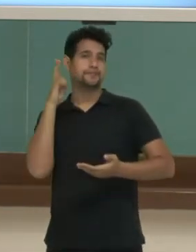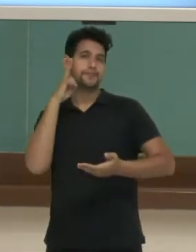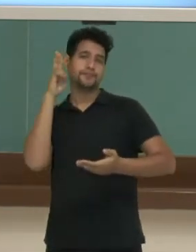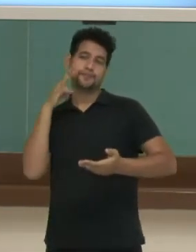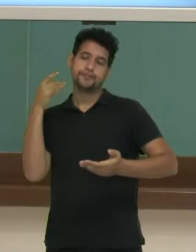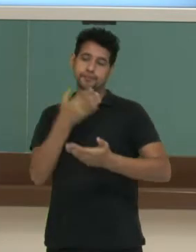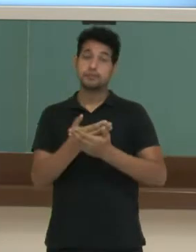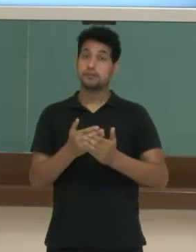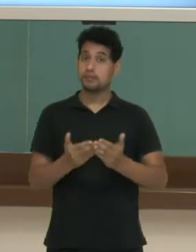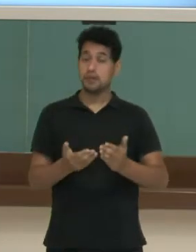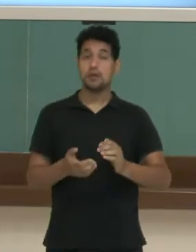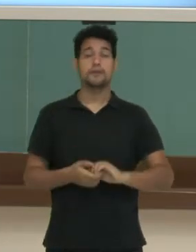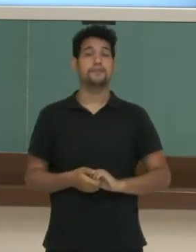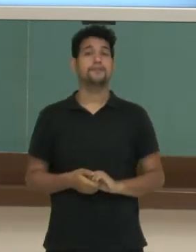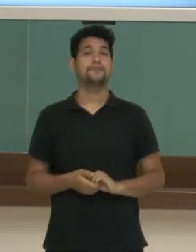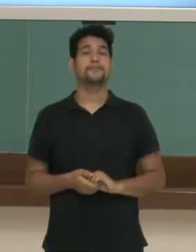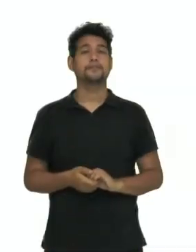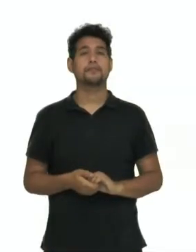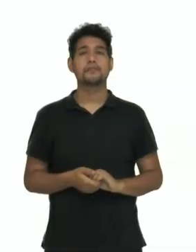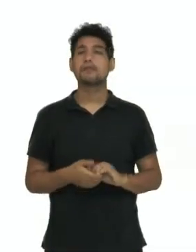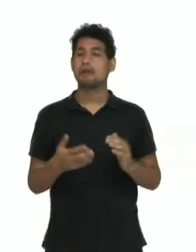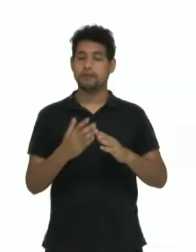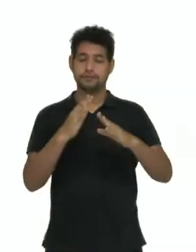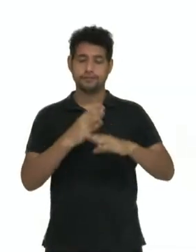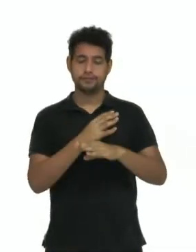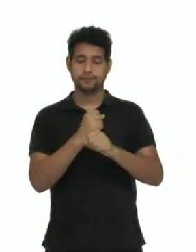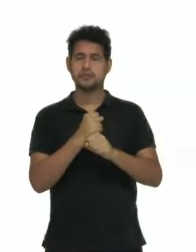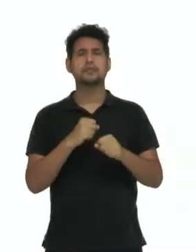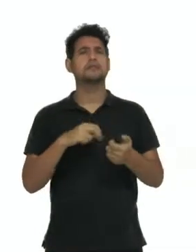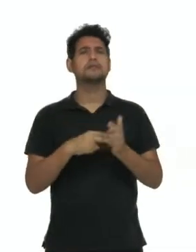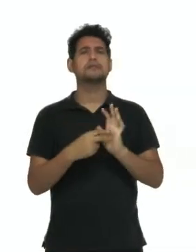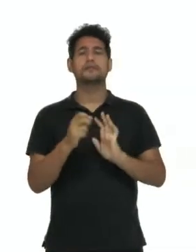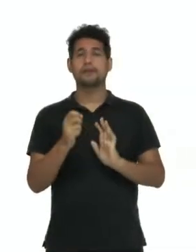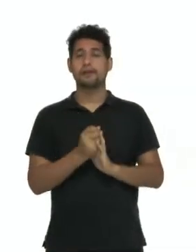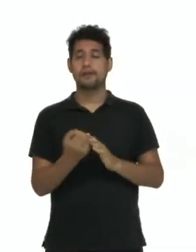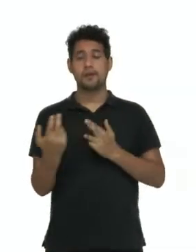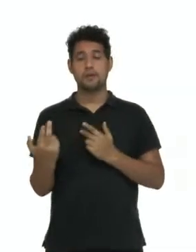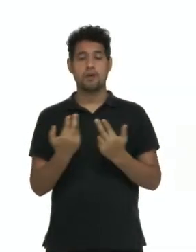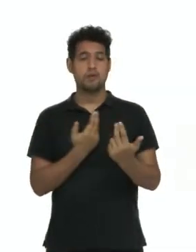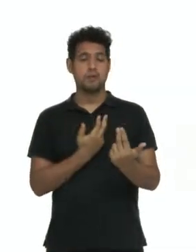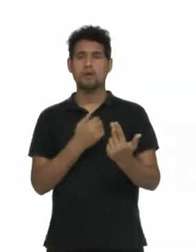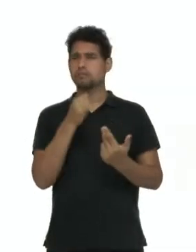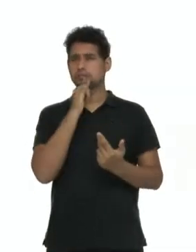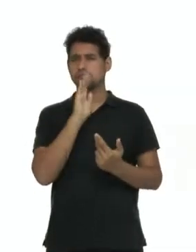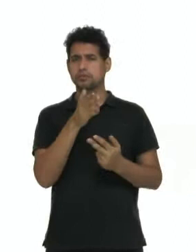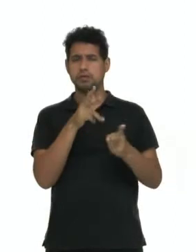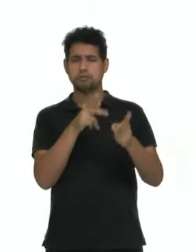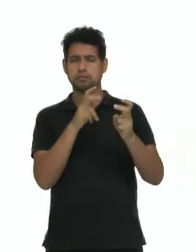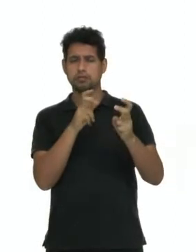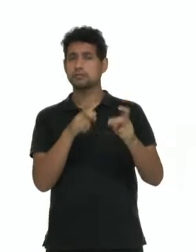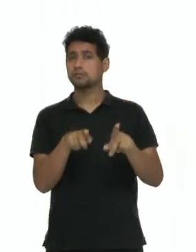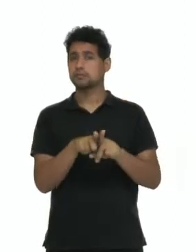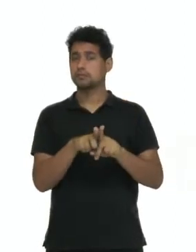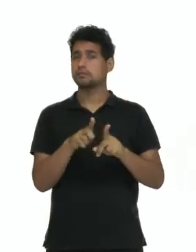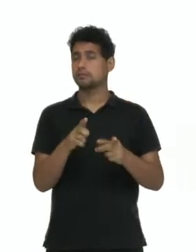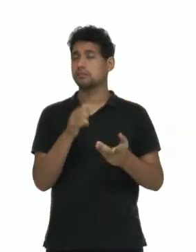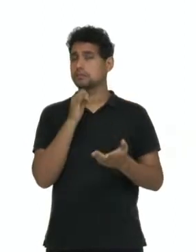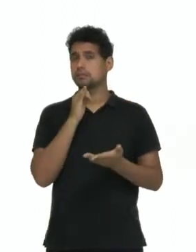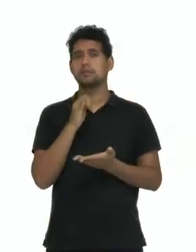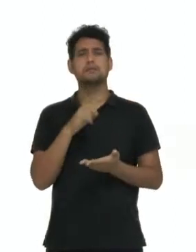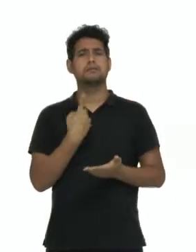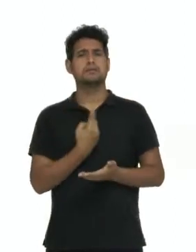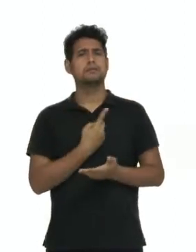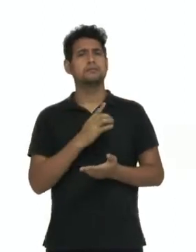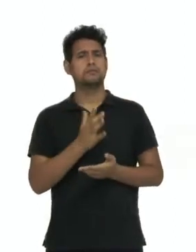pouquinho. Olha lá. A multiplicação é uma soma de parcelas iguais. Então, como a gente pode observar aqui, por exemplo, se a gente